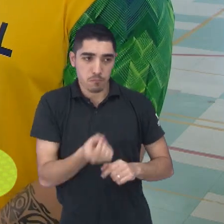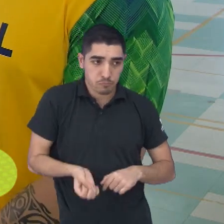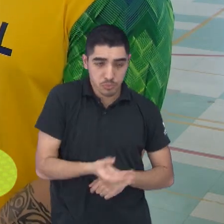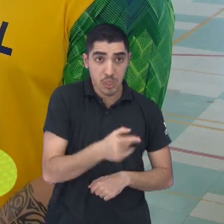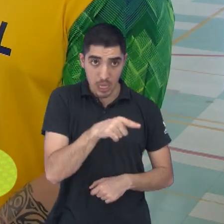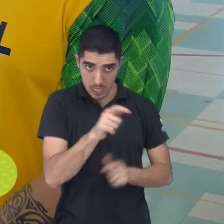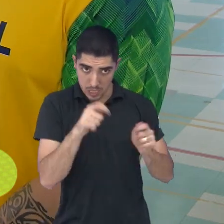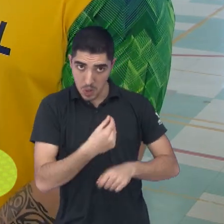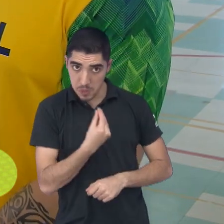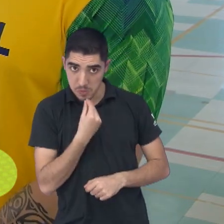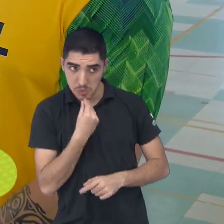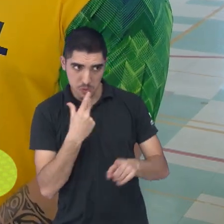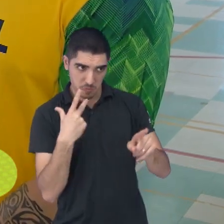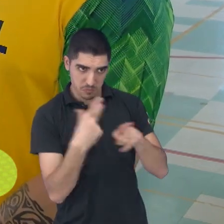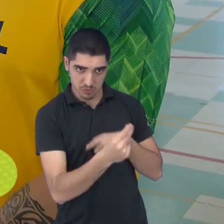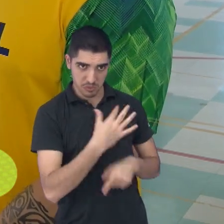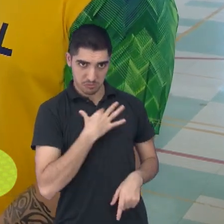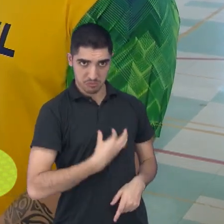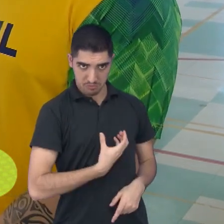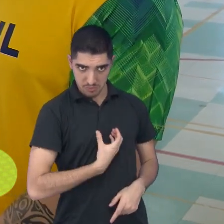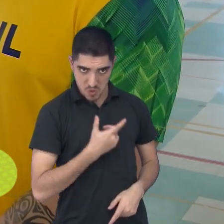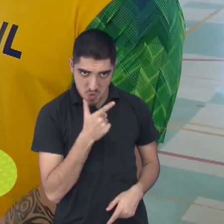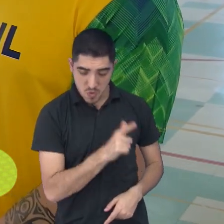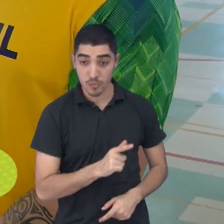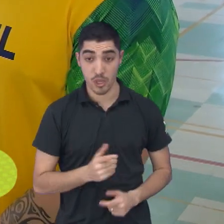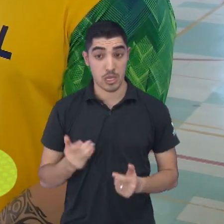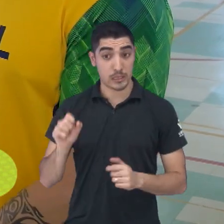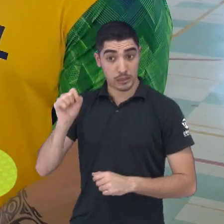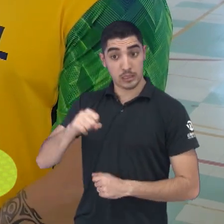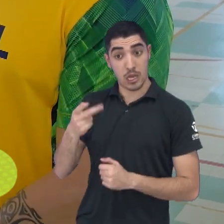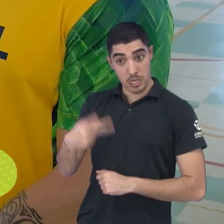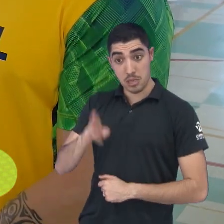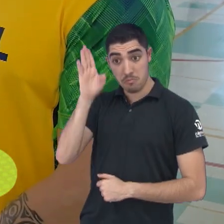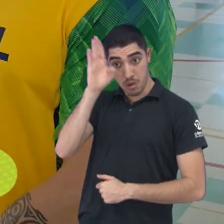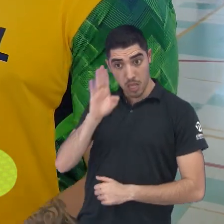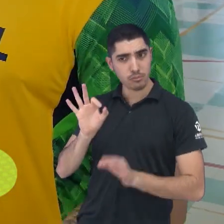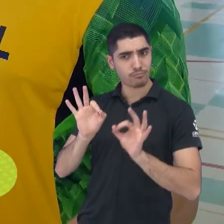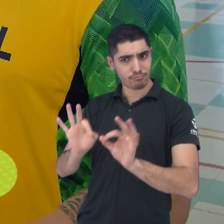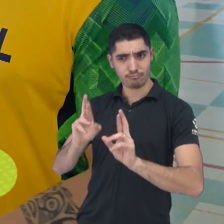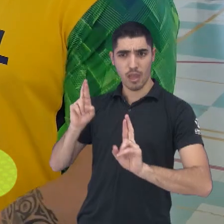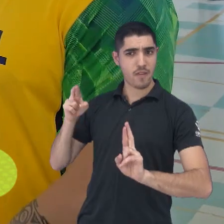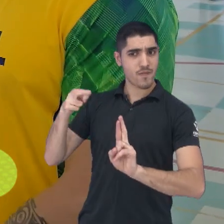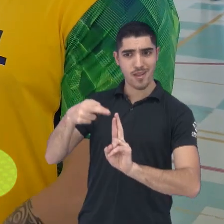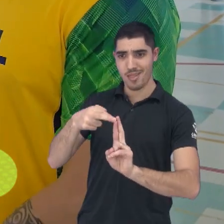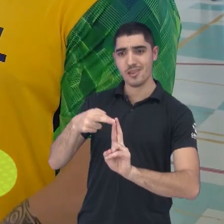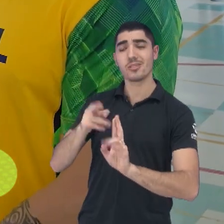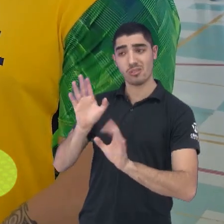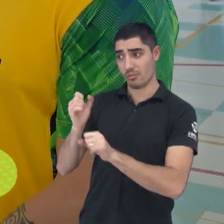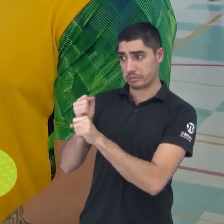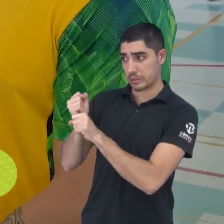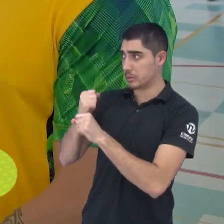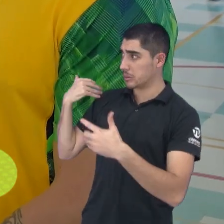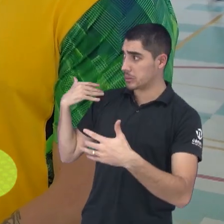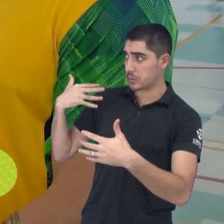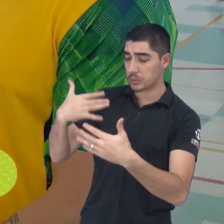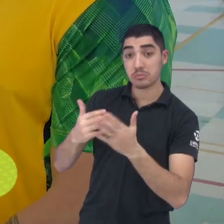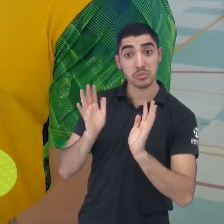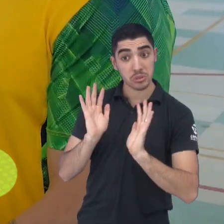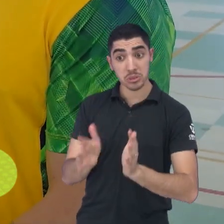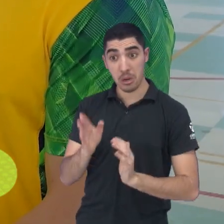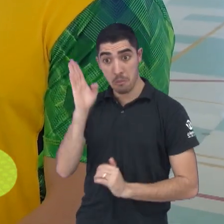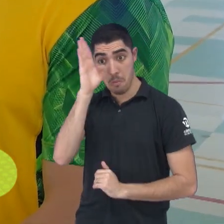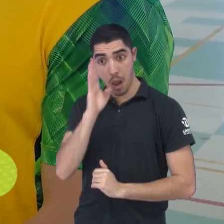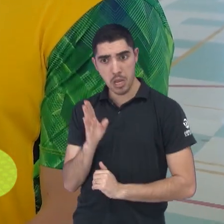favoritas? Chegam lá para brigar por medalha em Paris? Sim, hoje o Brasil ele é referência, né? Já há alguns anos, alguns ciclos paralímpicos, o Brasil é referência na